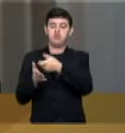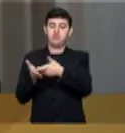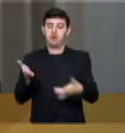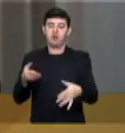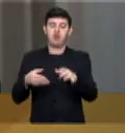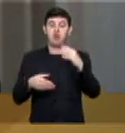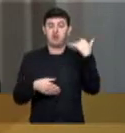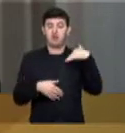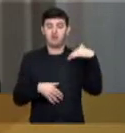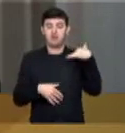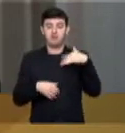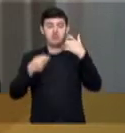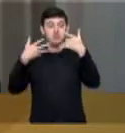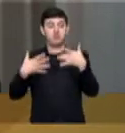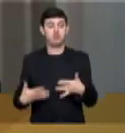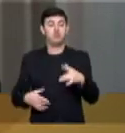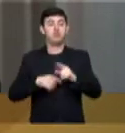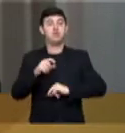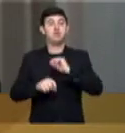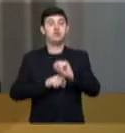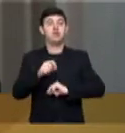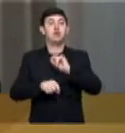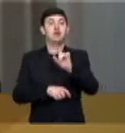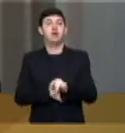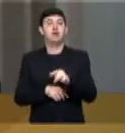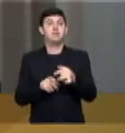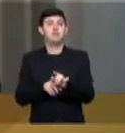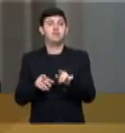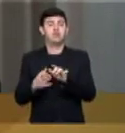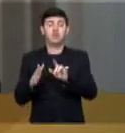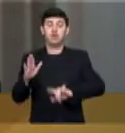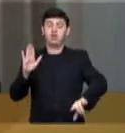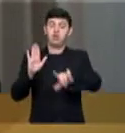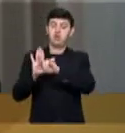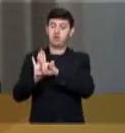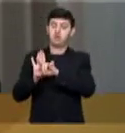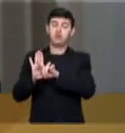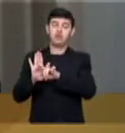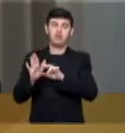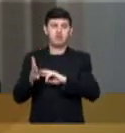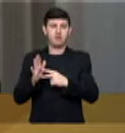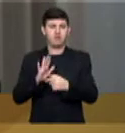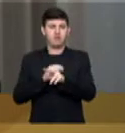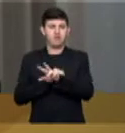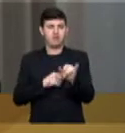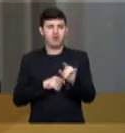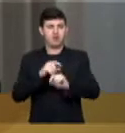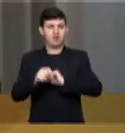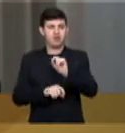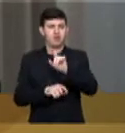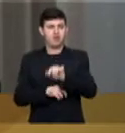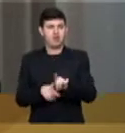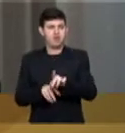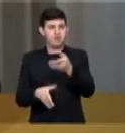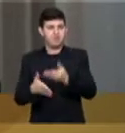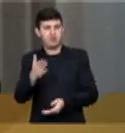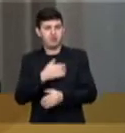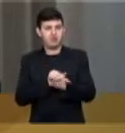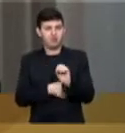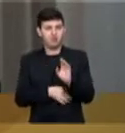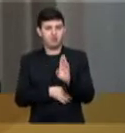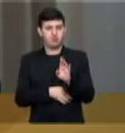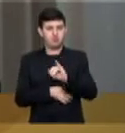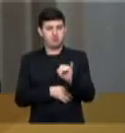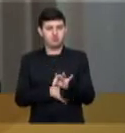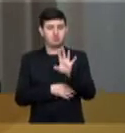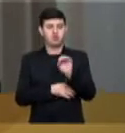que a regulamentação superveniente do dispositivo impugnado não importa perda de objeto da ação direta ajuizada. E os vícios